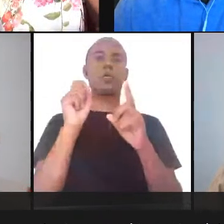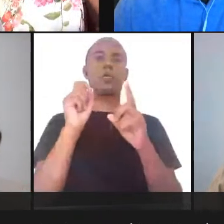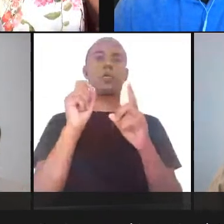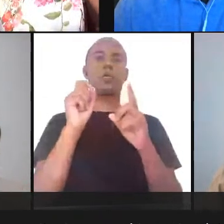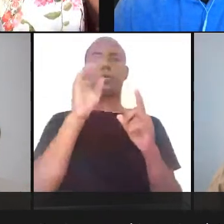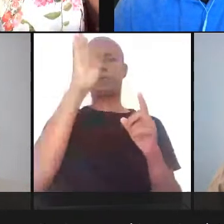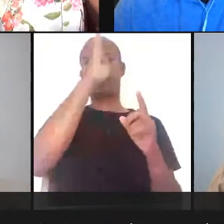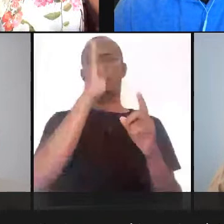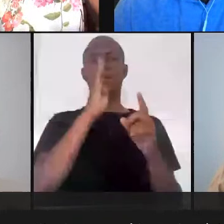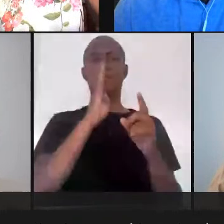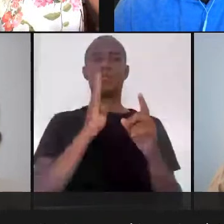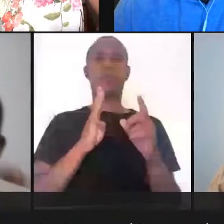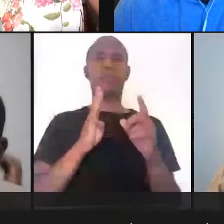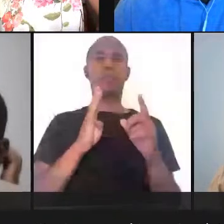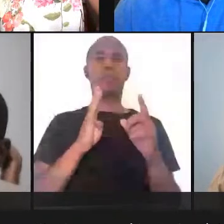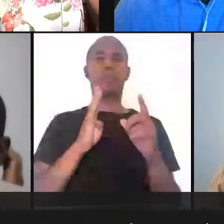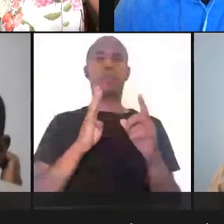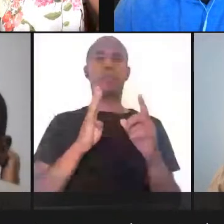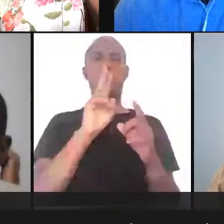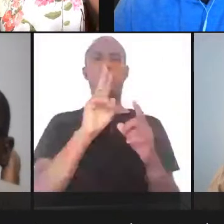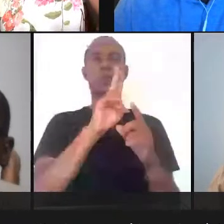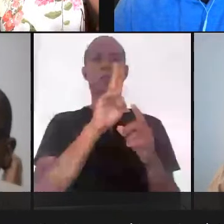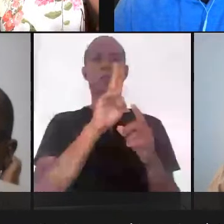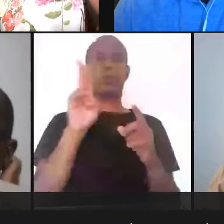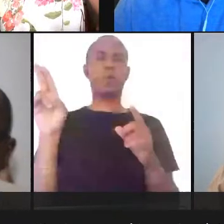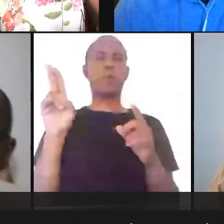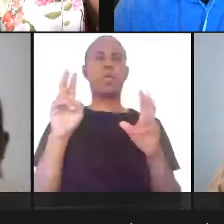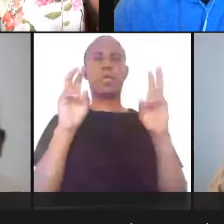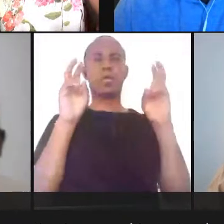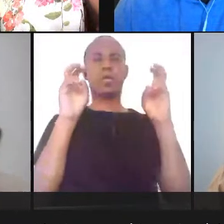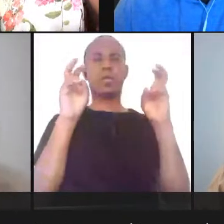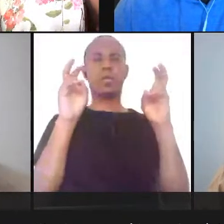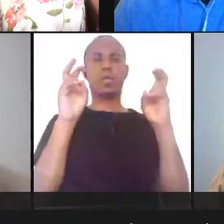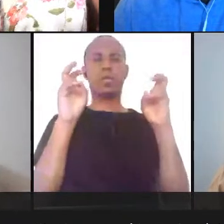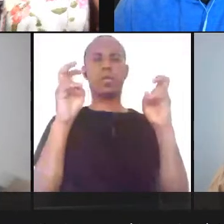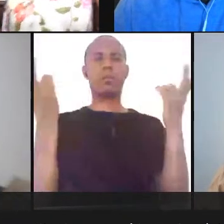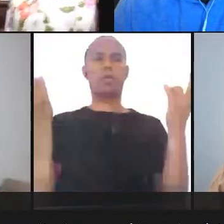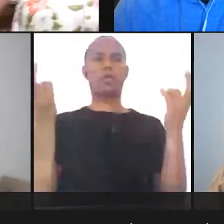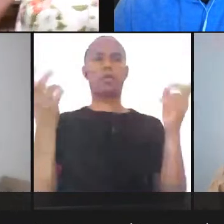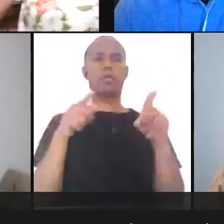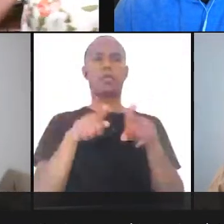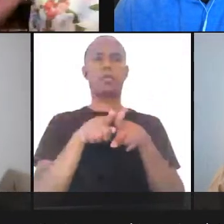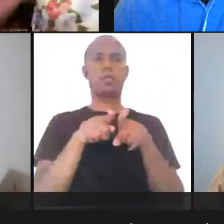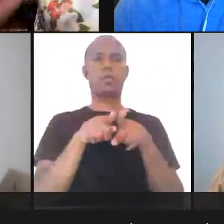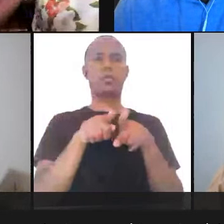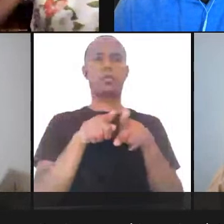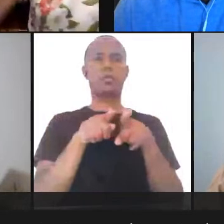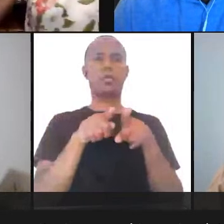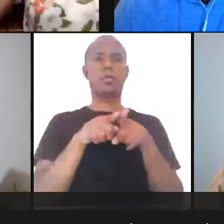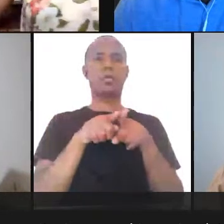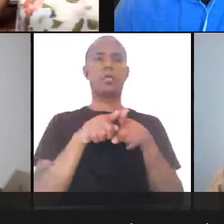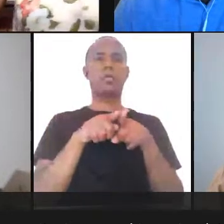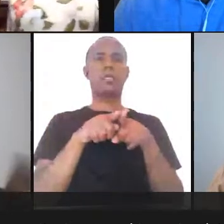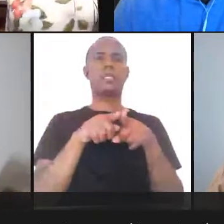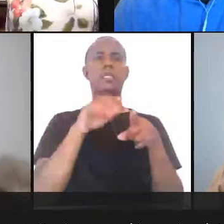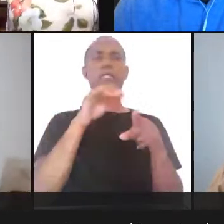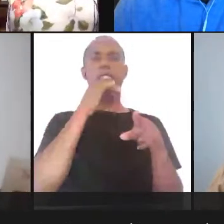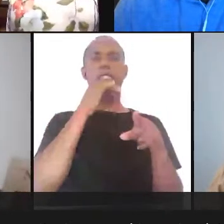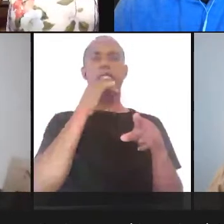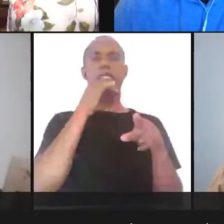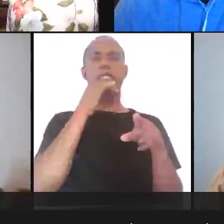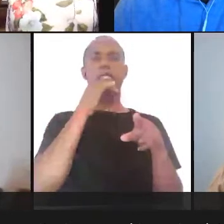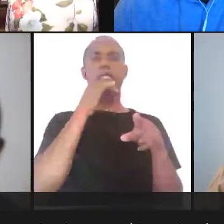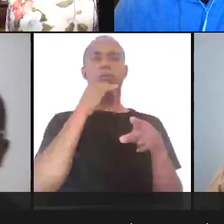também que o Lucinho levantou, que é: somos de uma nação que não existe, há